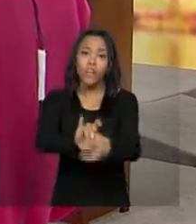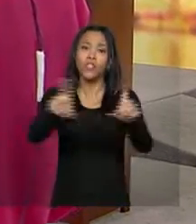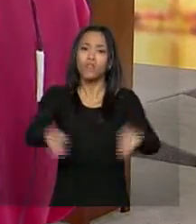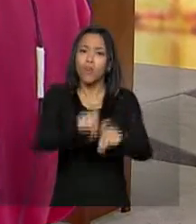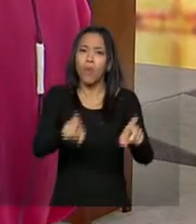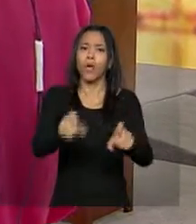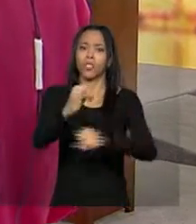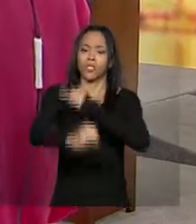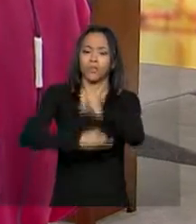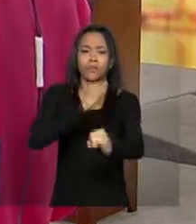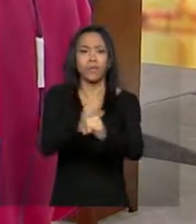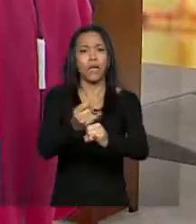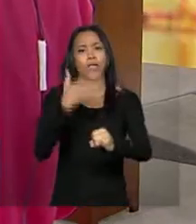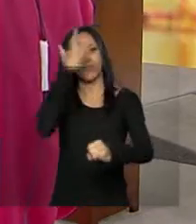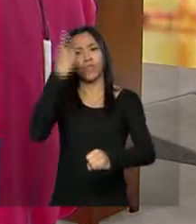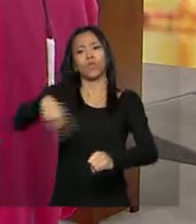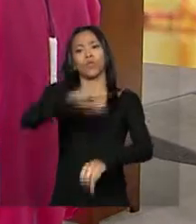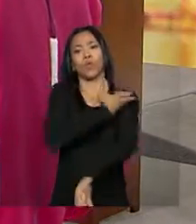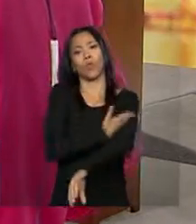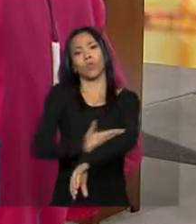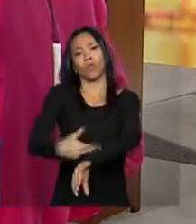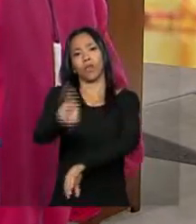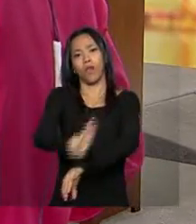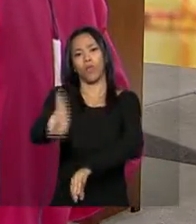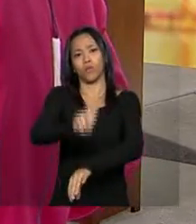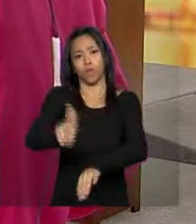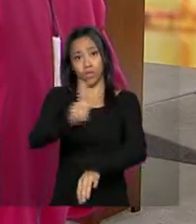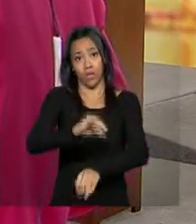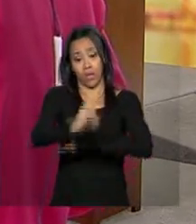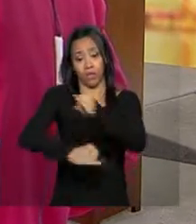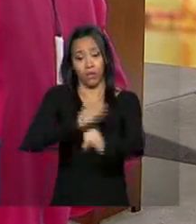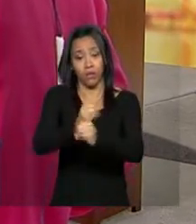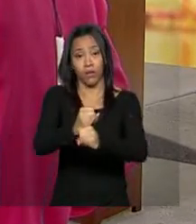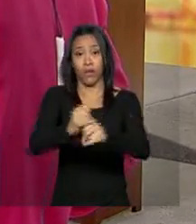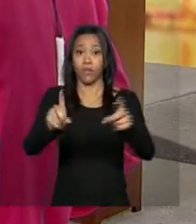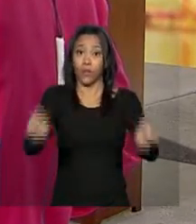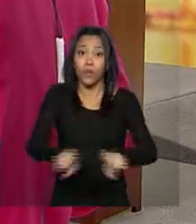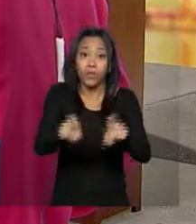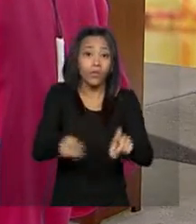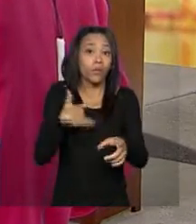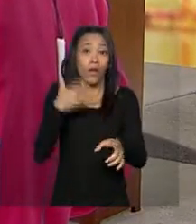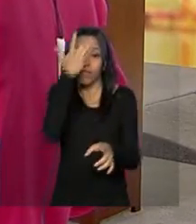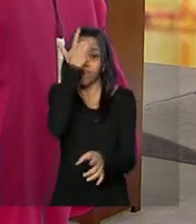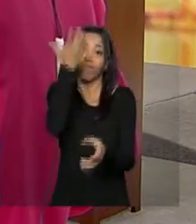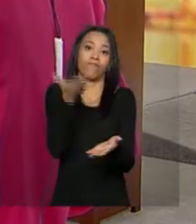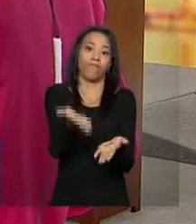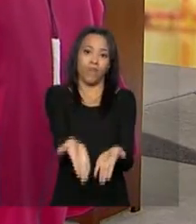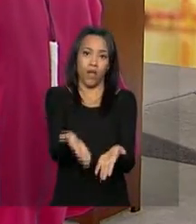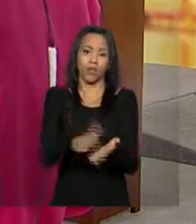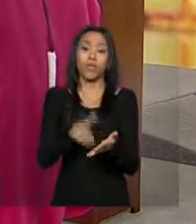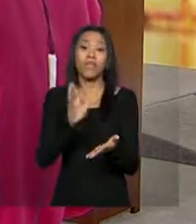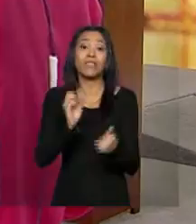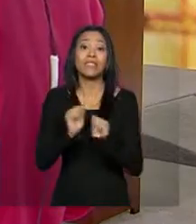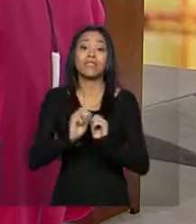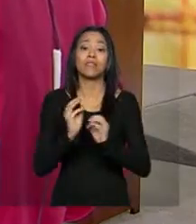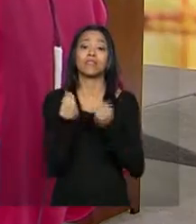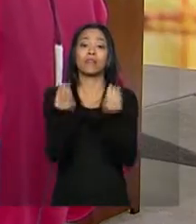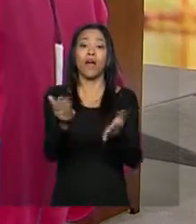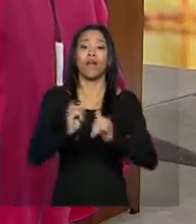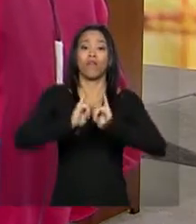comércio exterior estão acostumados ao sistema eletrônico, você ter a seu alcance em qualquer lugar do mundo informações que